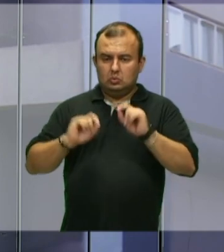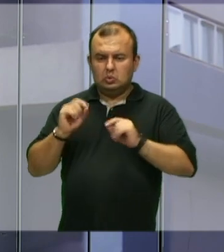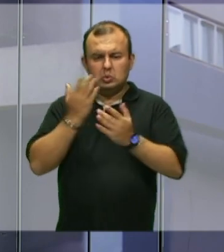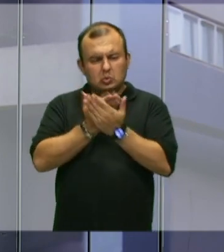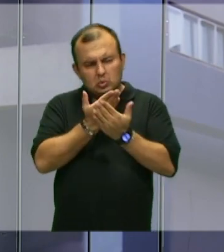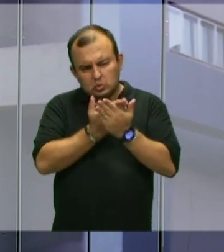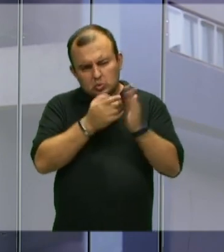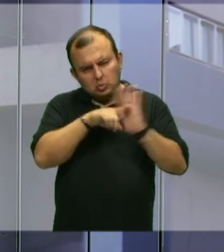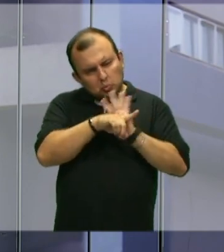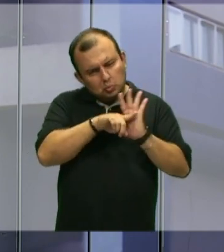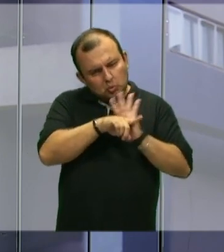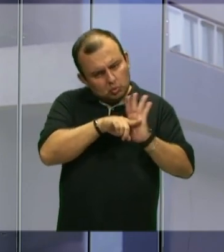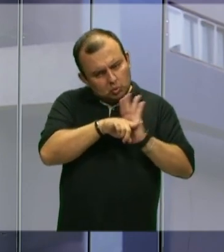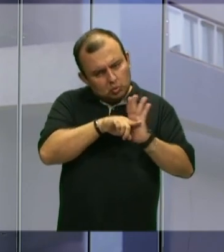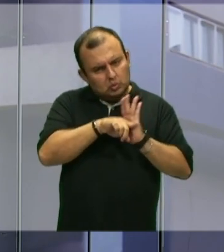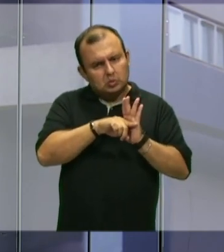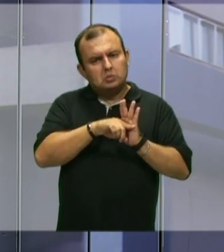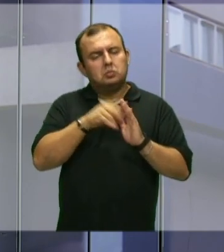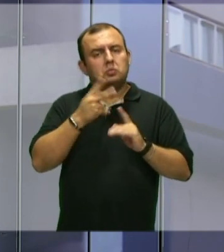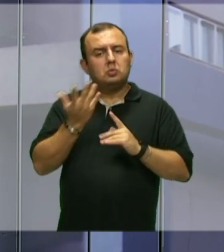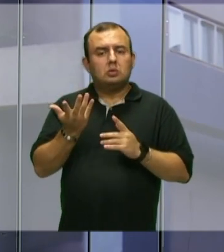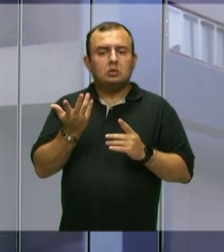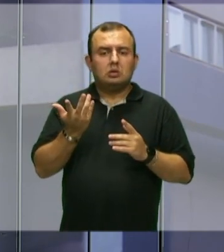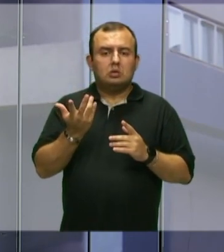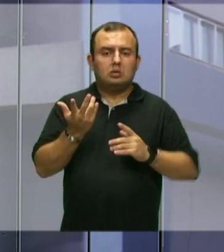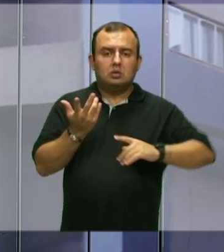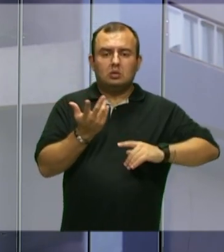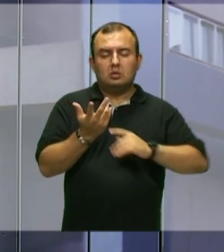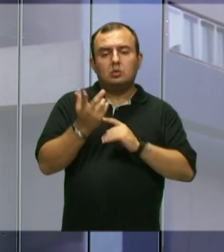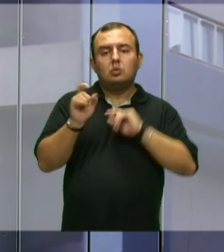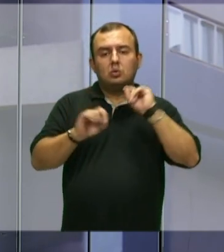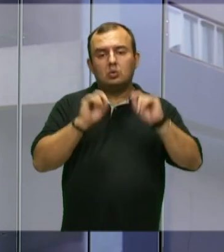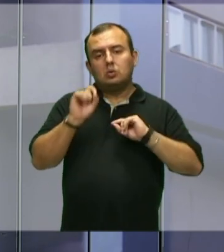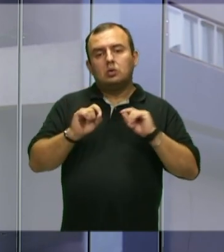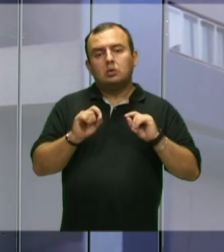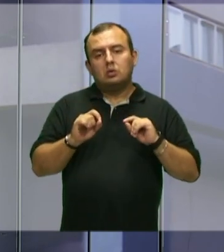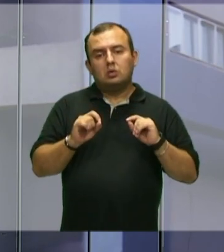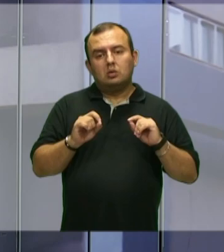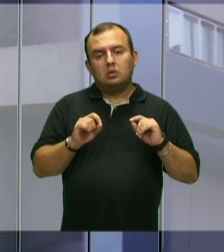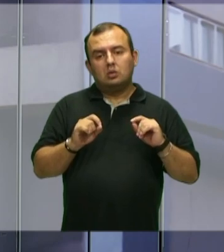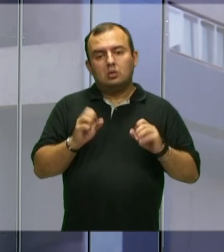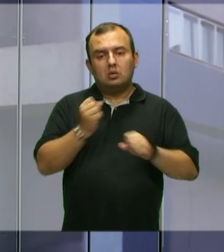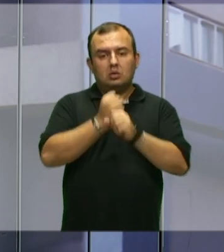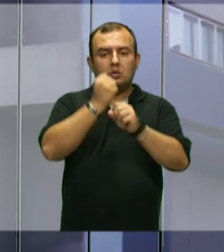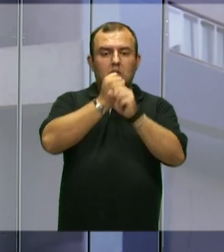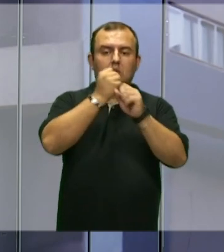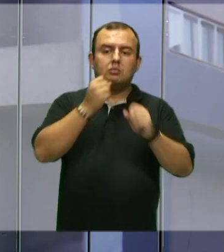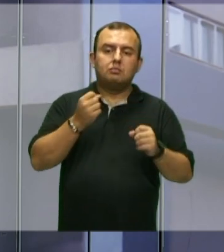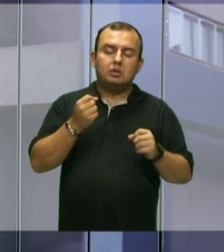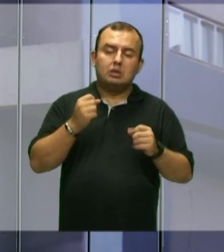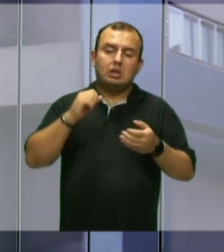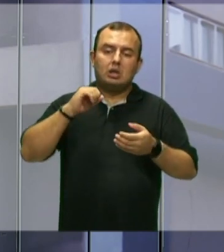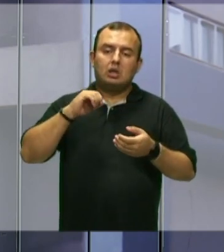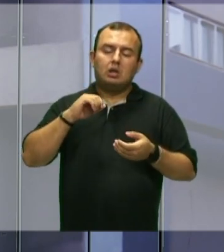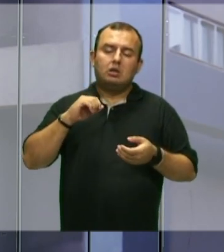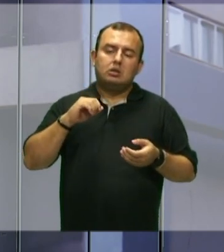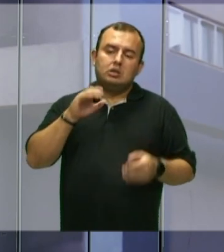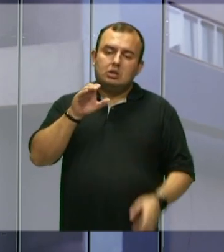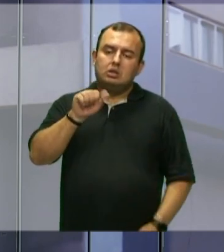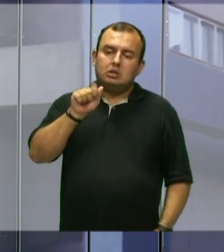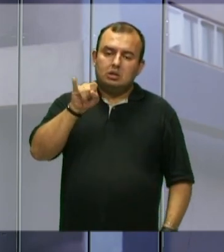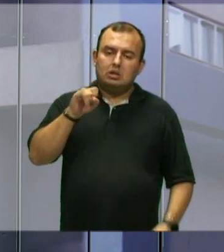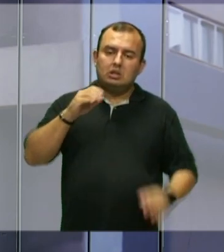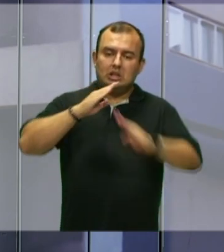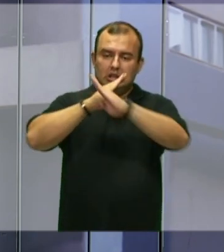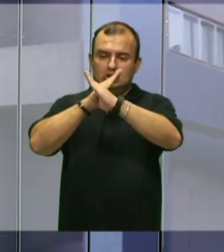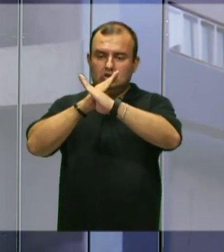estudos, através de buscar o conhecimento, a gente chegou à conclusão que isso ali é uma obra da Caixa Econômica Federal. E ela fica bem em